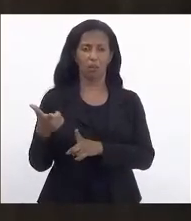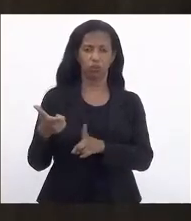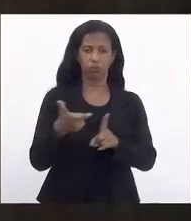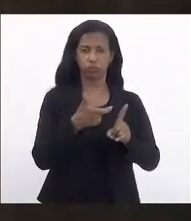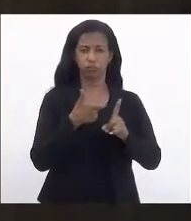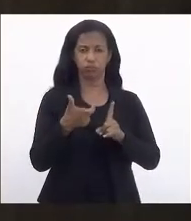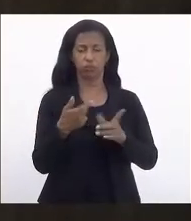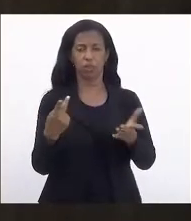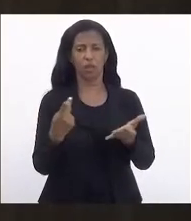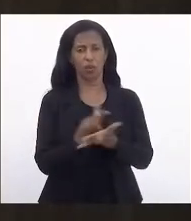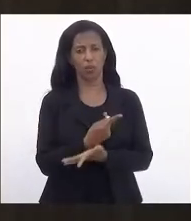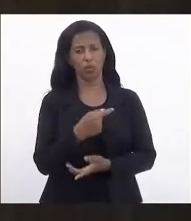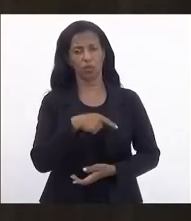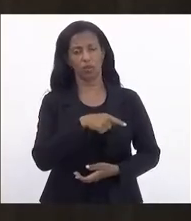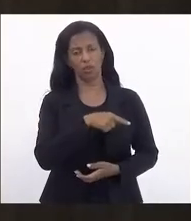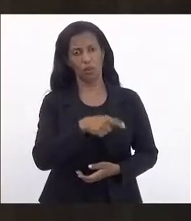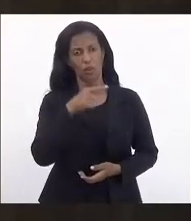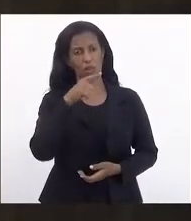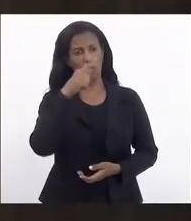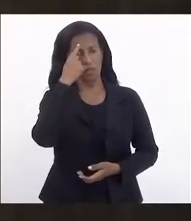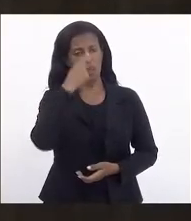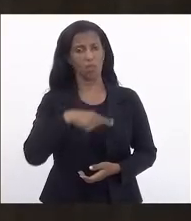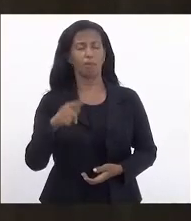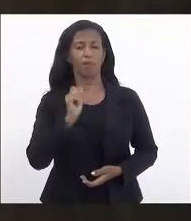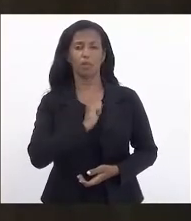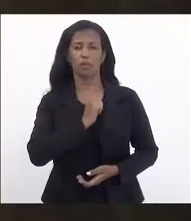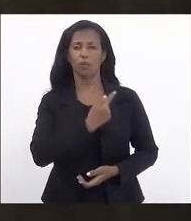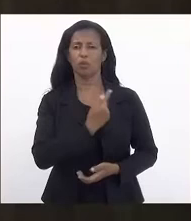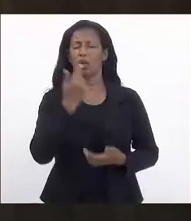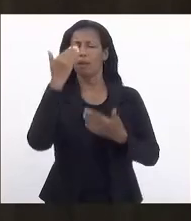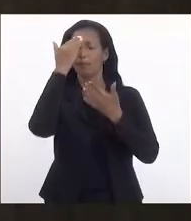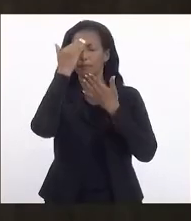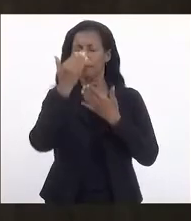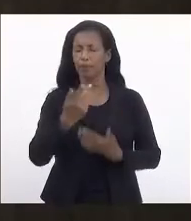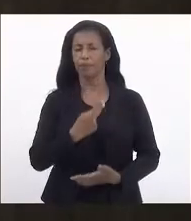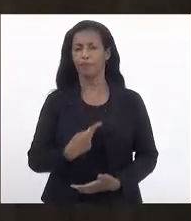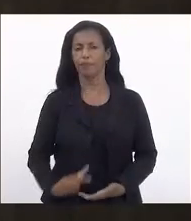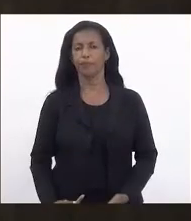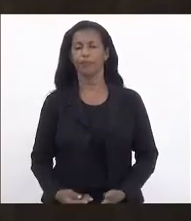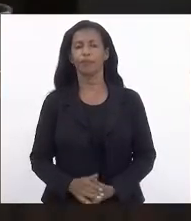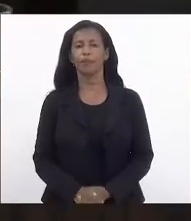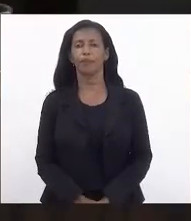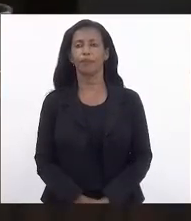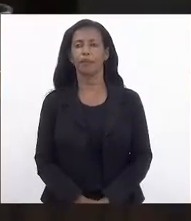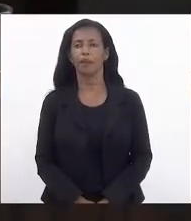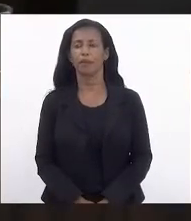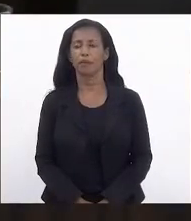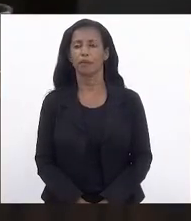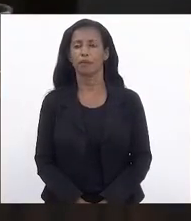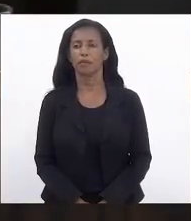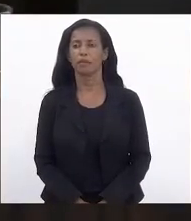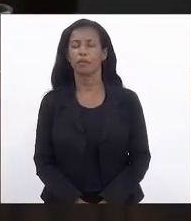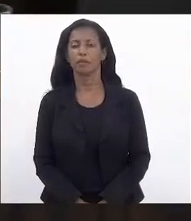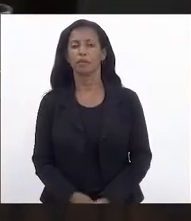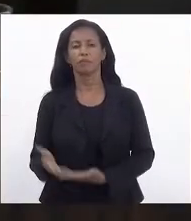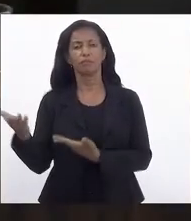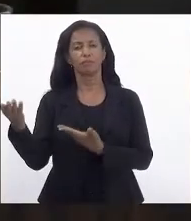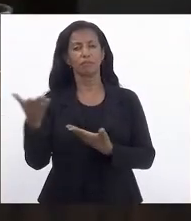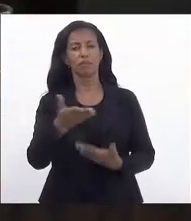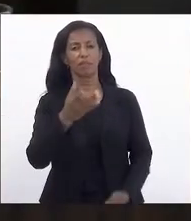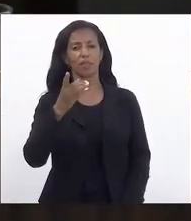ocorreu nesse fim de semana em São Gonçalo muito obrigada senhora presidenta obrigada deputado Anderson